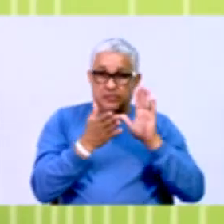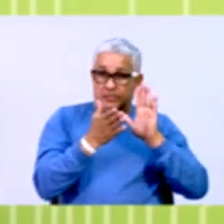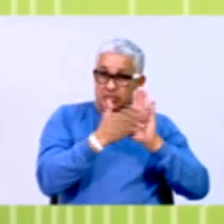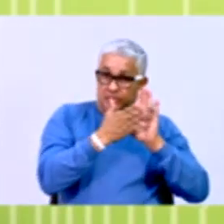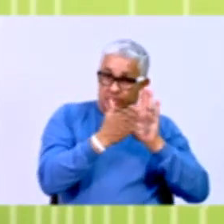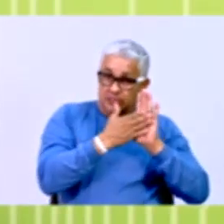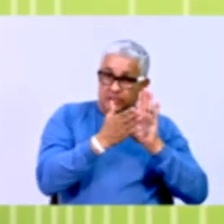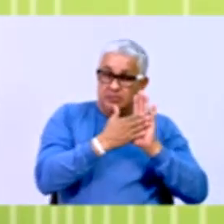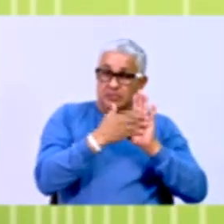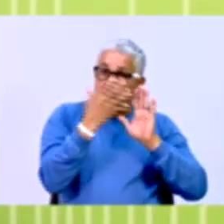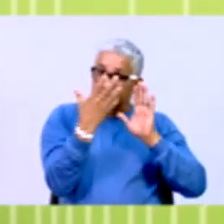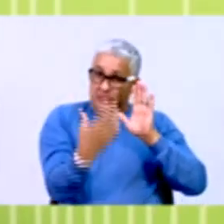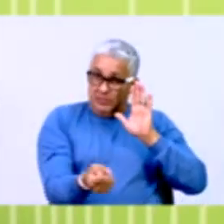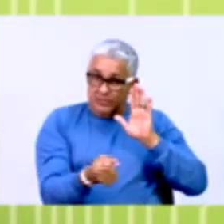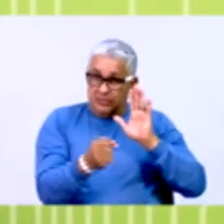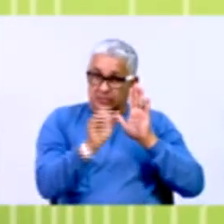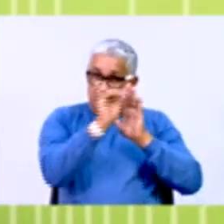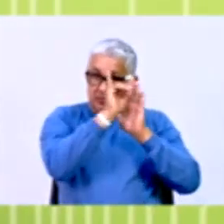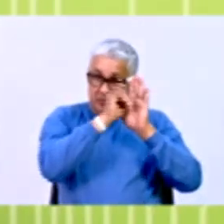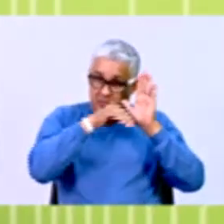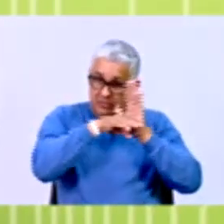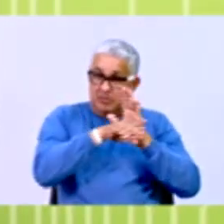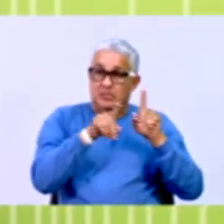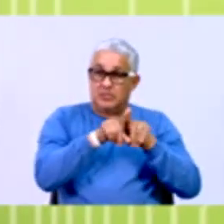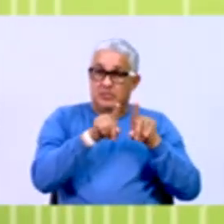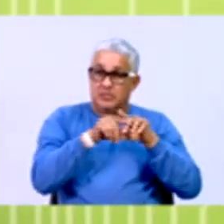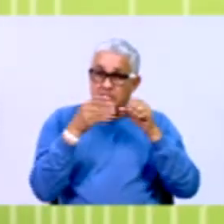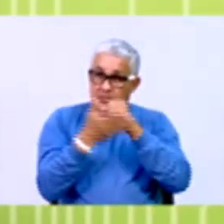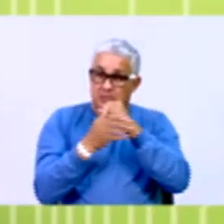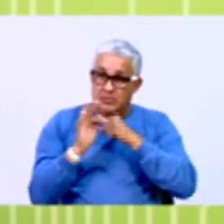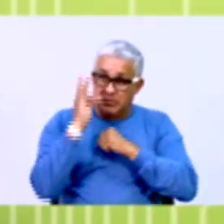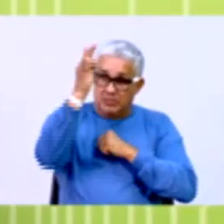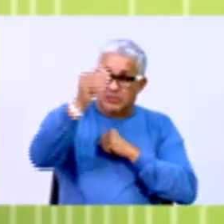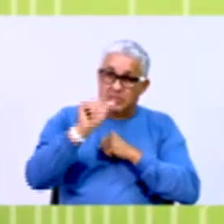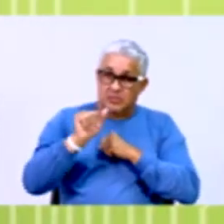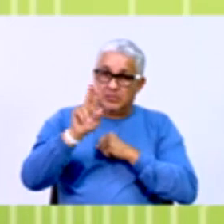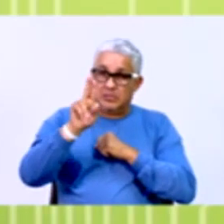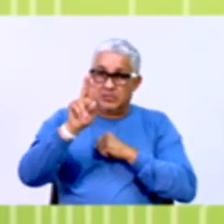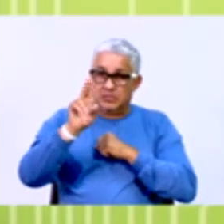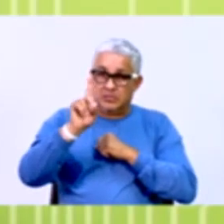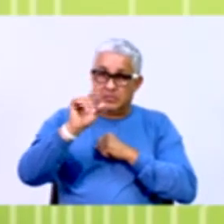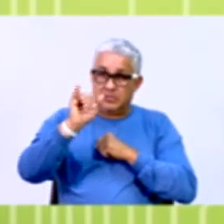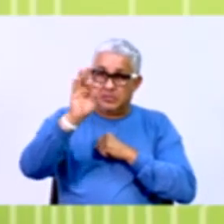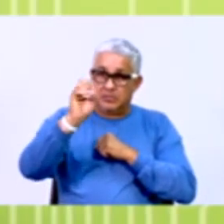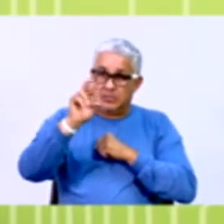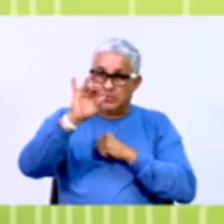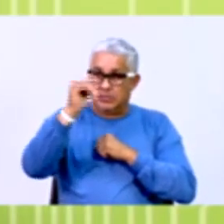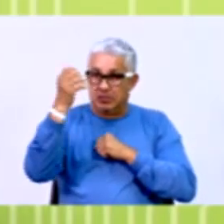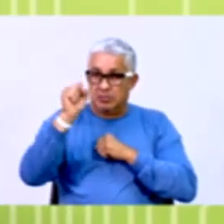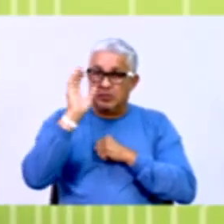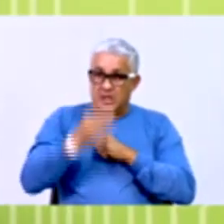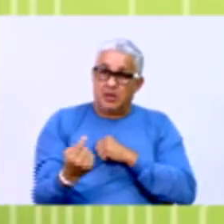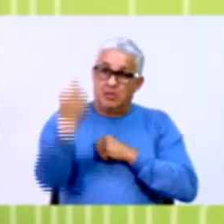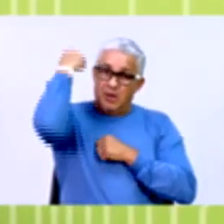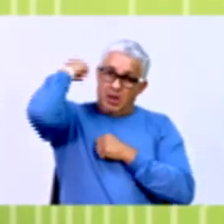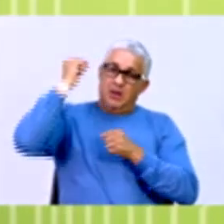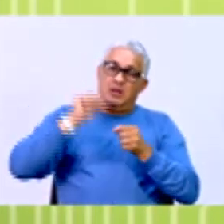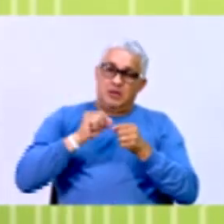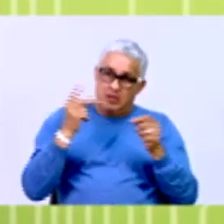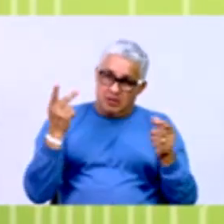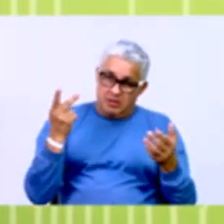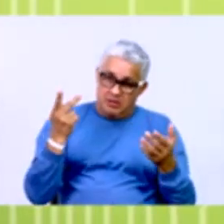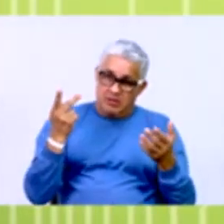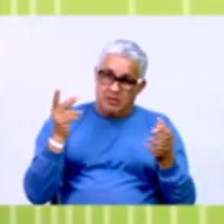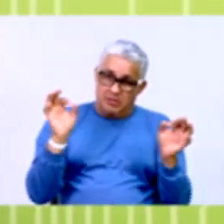foram implementadas, e também servir de base para futuras auditorias que vão se basear naquilo tudo que já foi feito. Então é